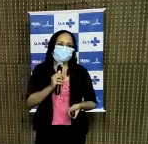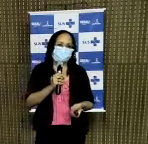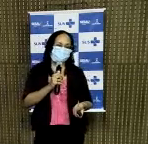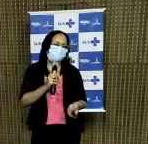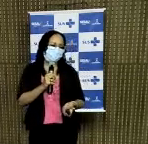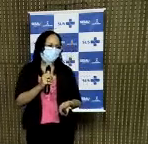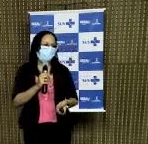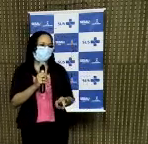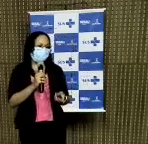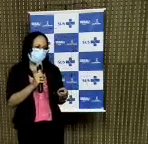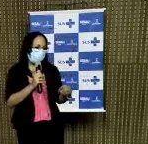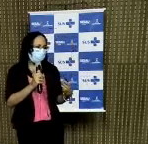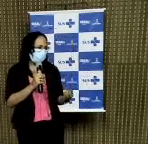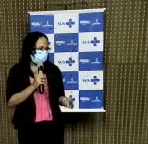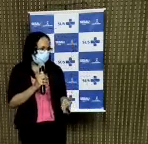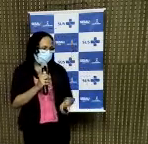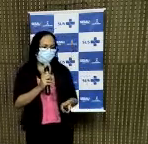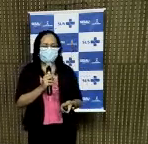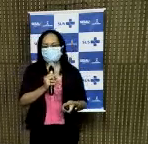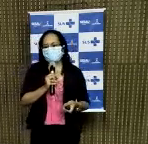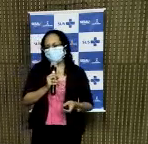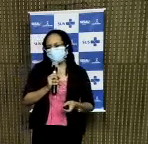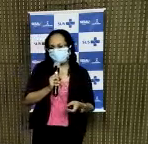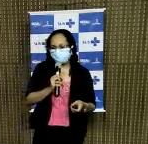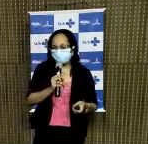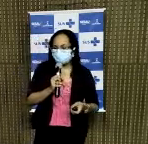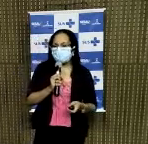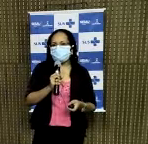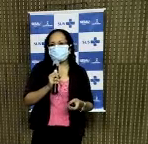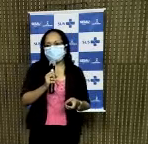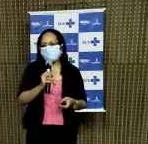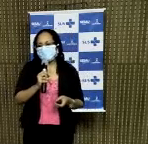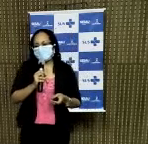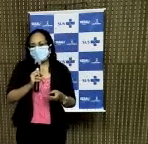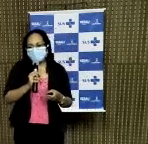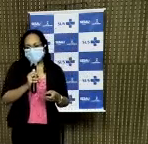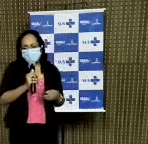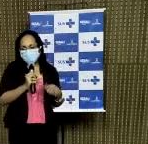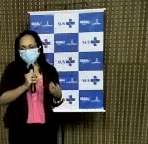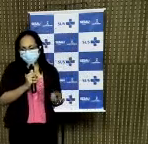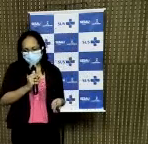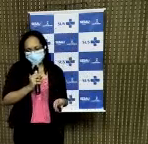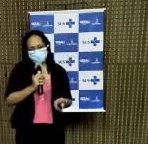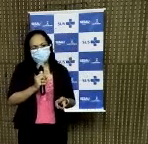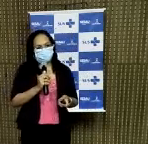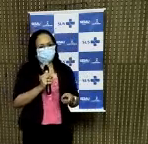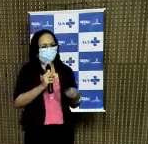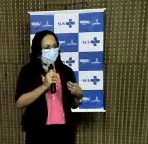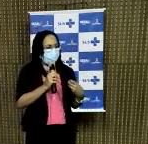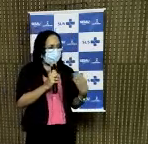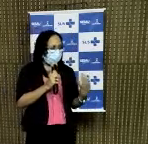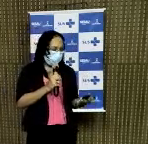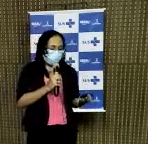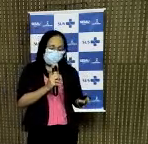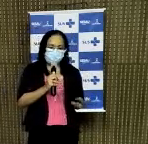da Covid-19, a questão da complicação que isso trouxe dentro das nossas unidades, né? Além disso, nós também